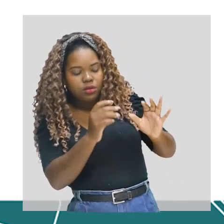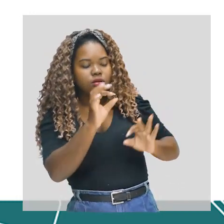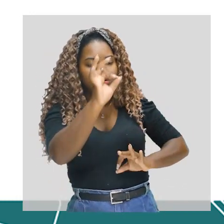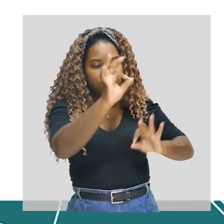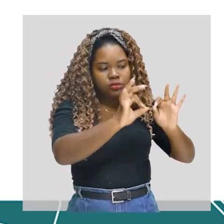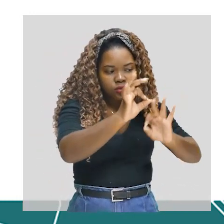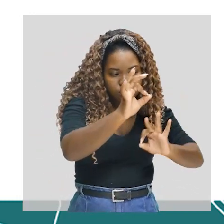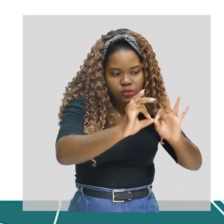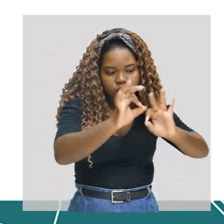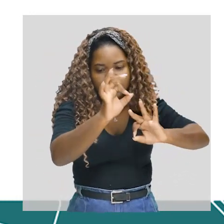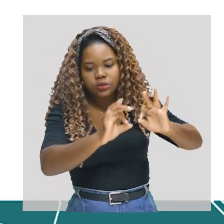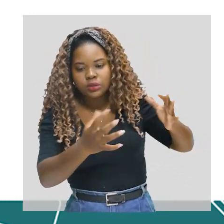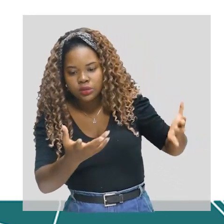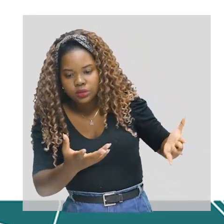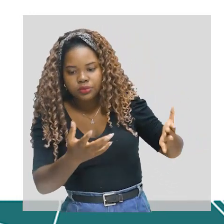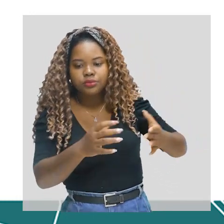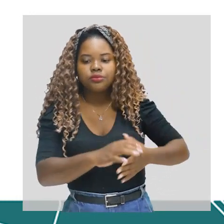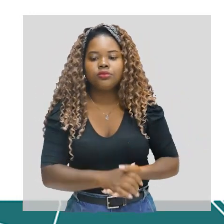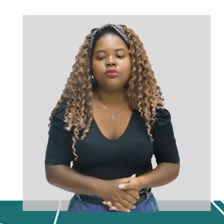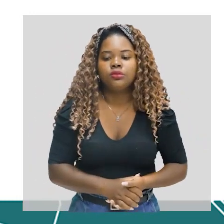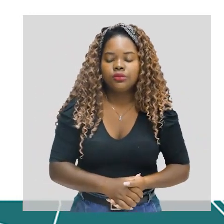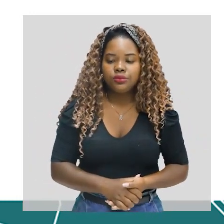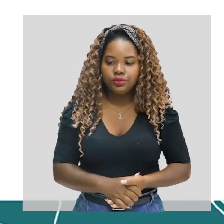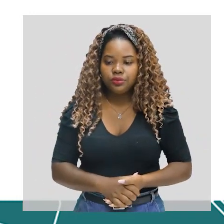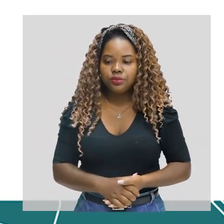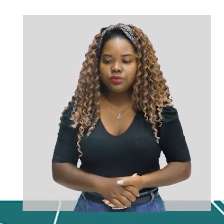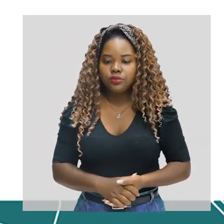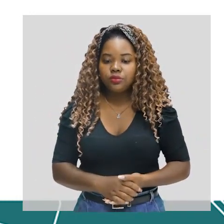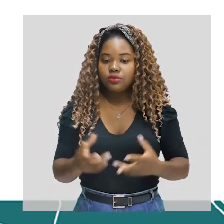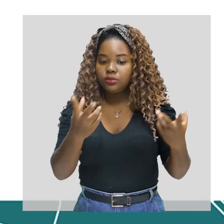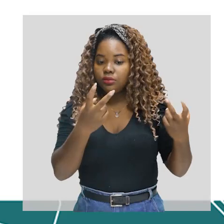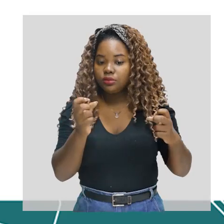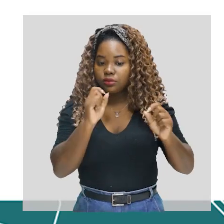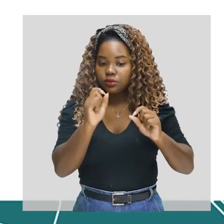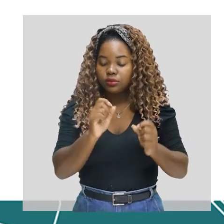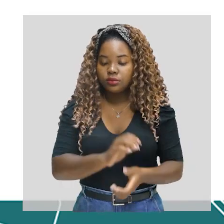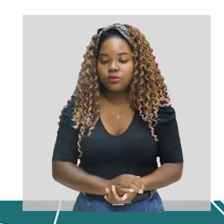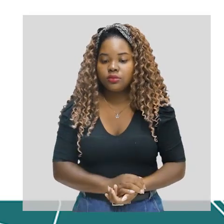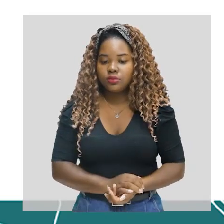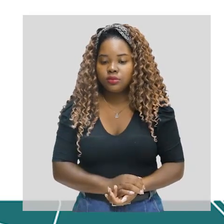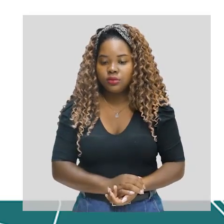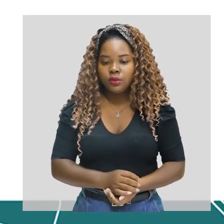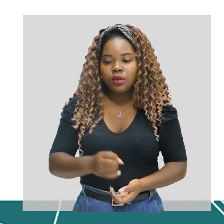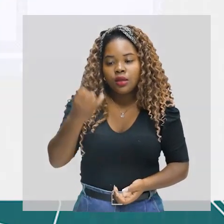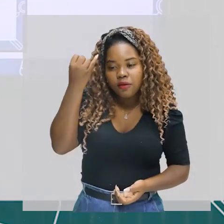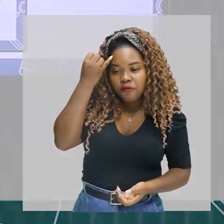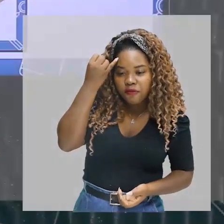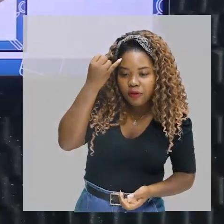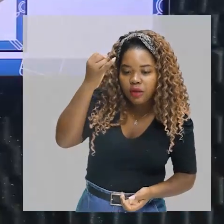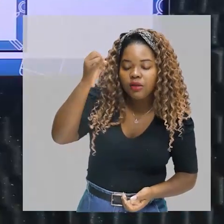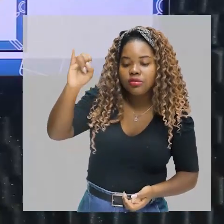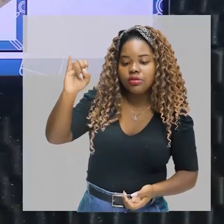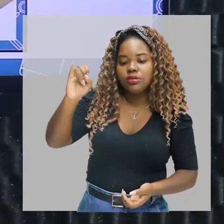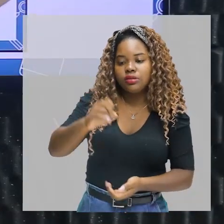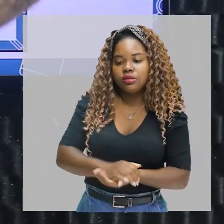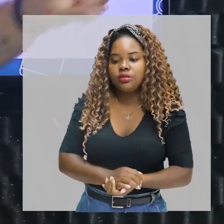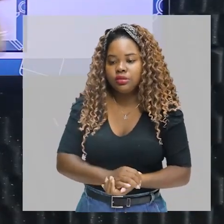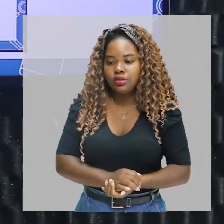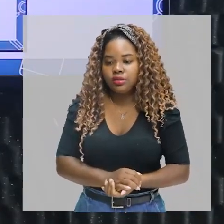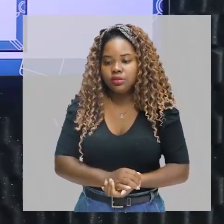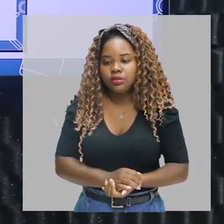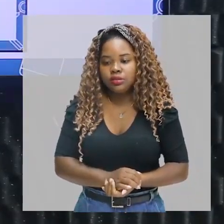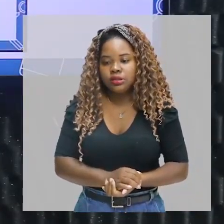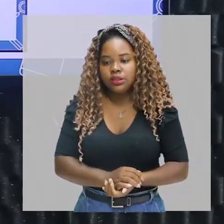e periodizamos esse treino, nós visamos o quê? Que evitar a interrupção do ciclo